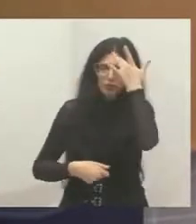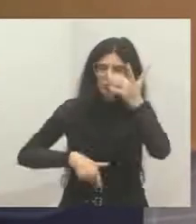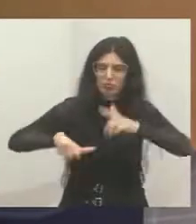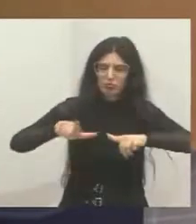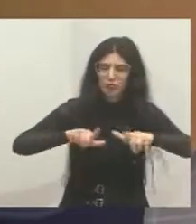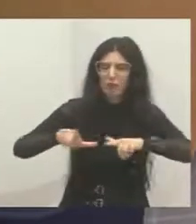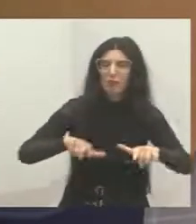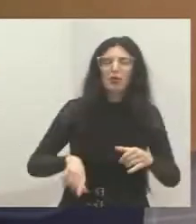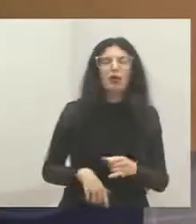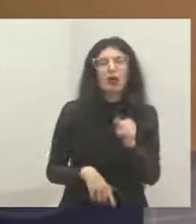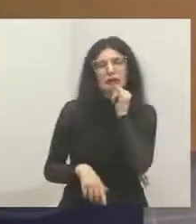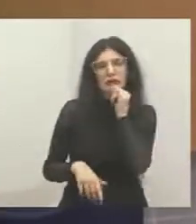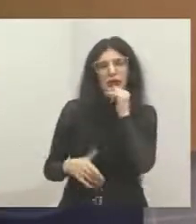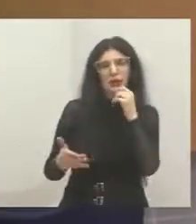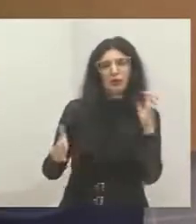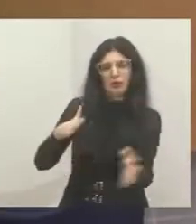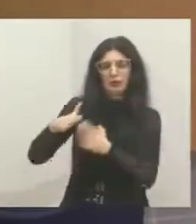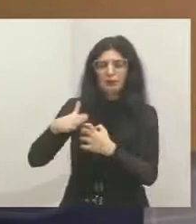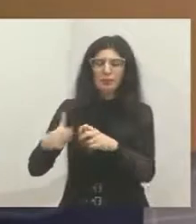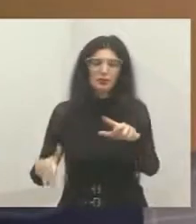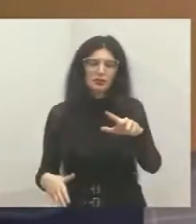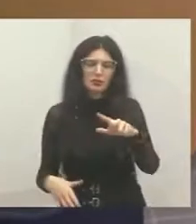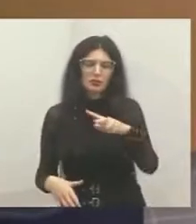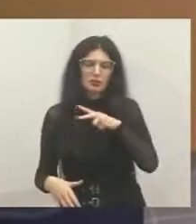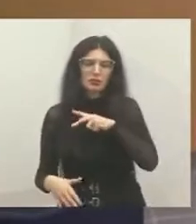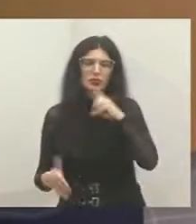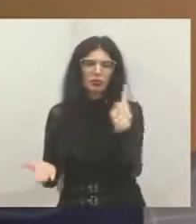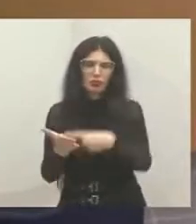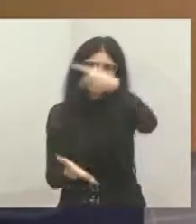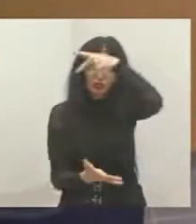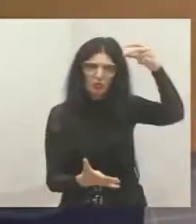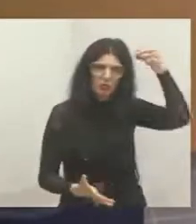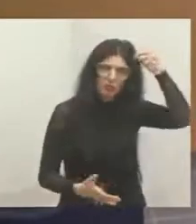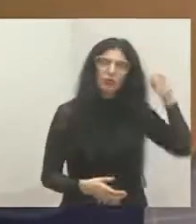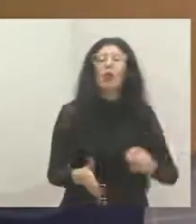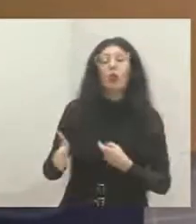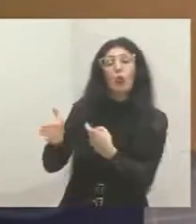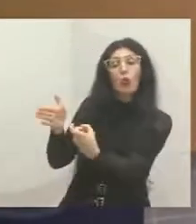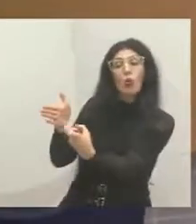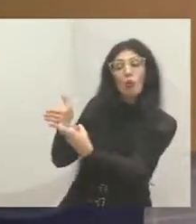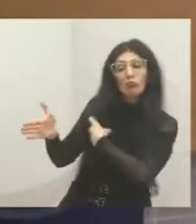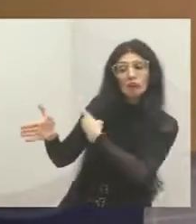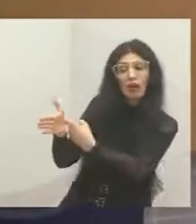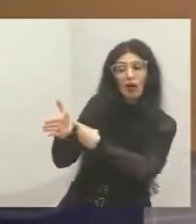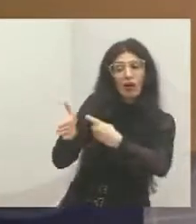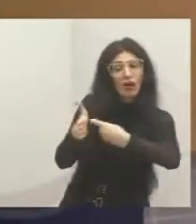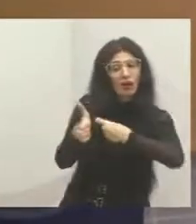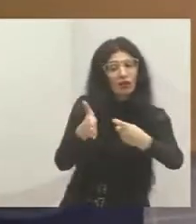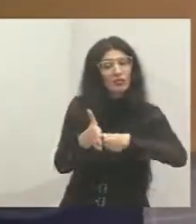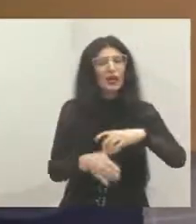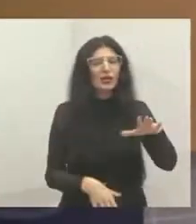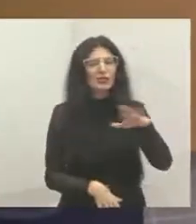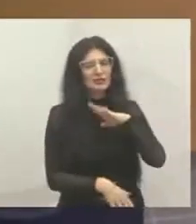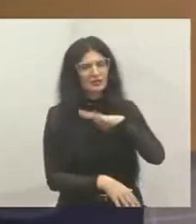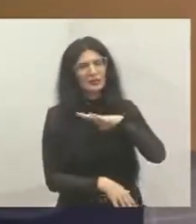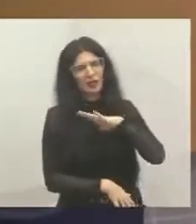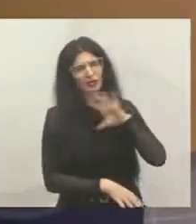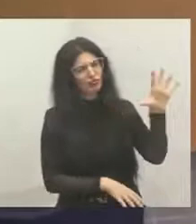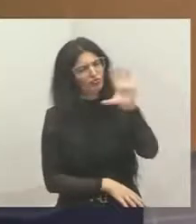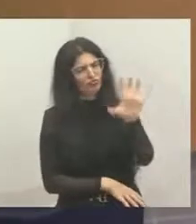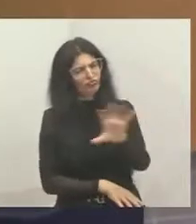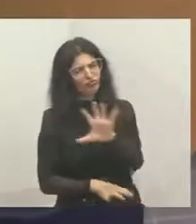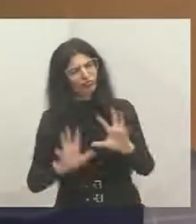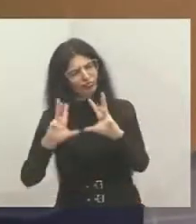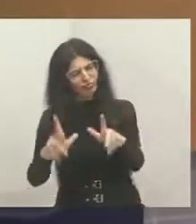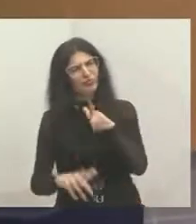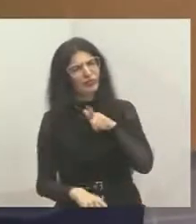você tem a inclusão aqui de serviço de pessoa jurídica entre os contratos, né, de todo o município, em todos os seus aspectos, né, de manutenção,